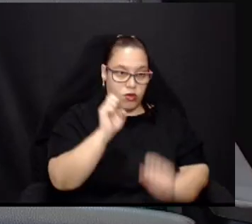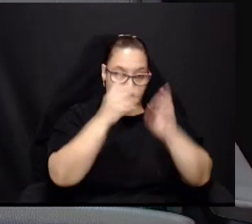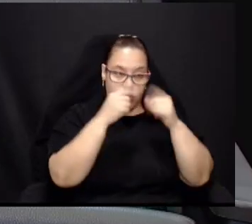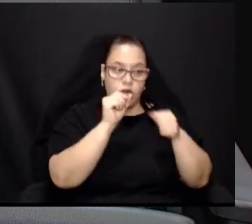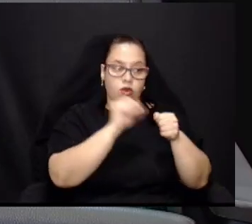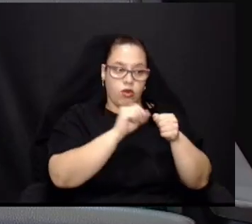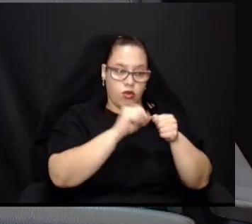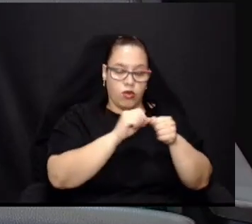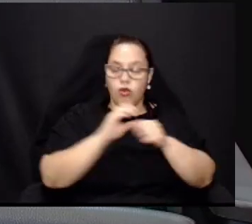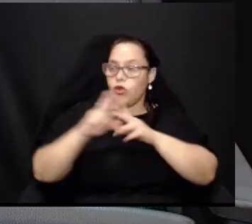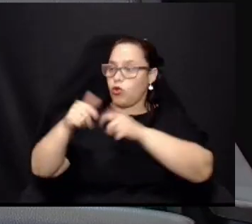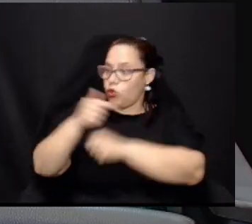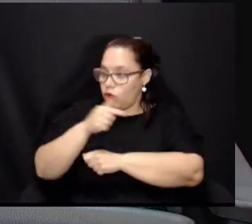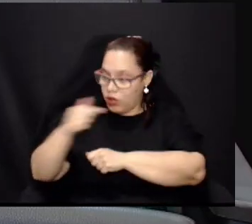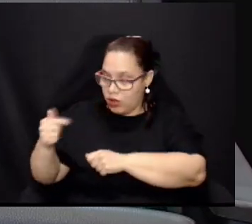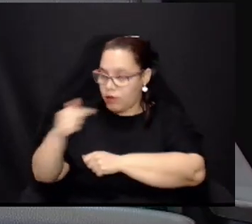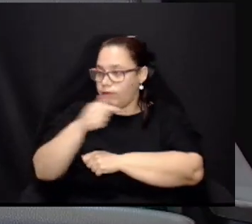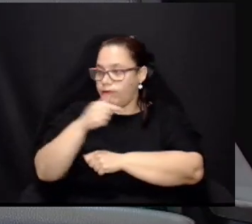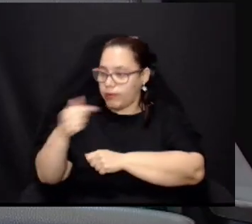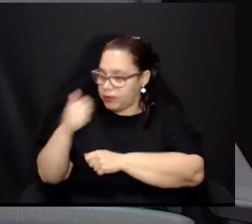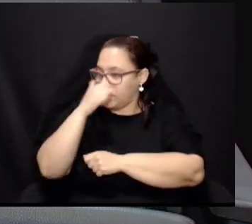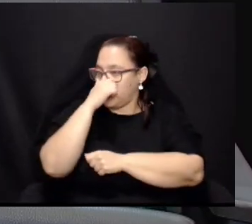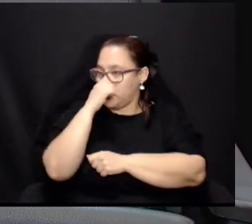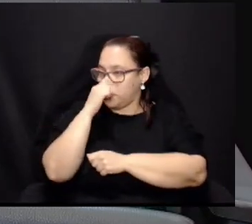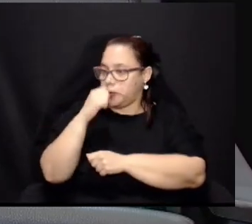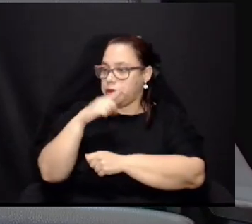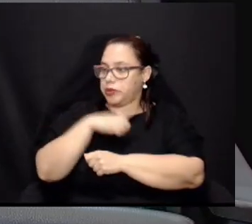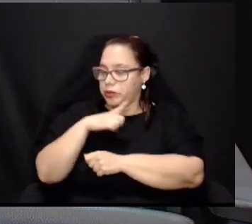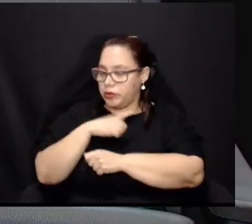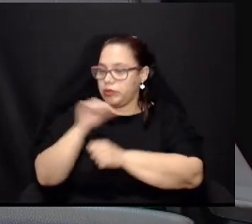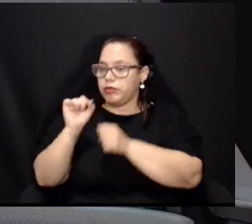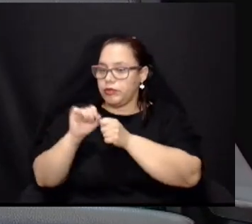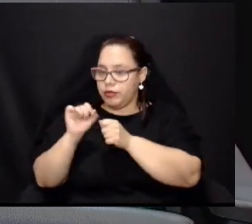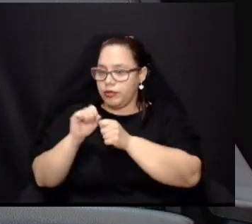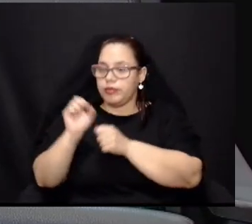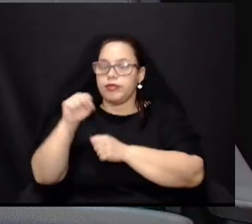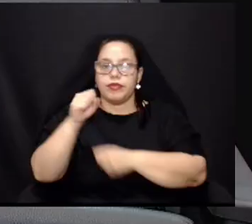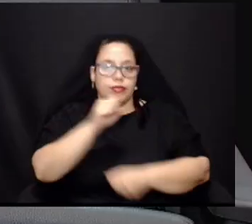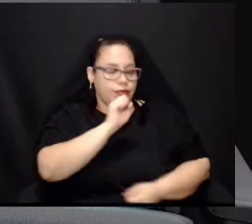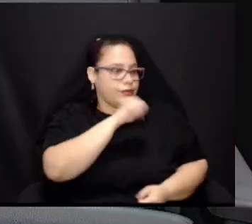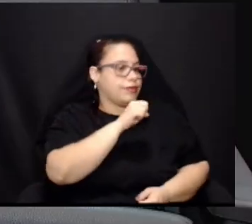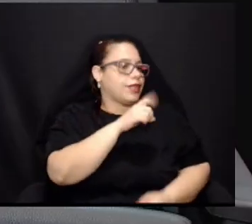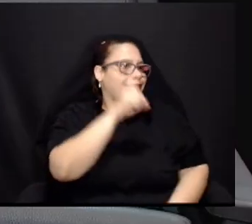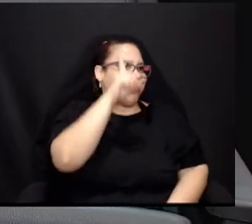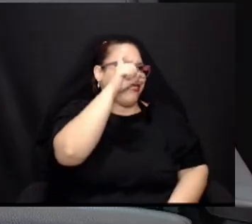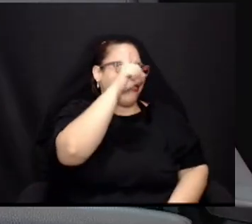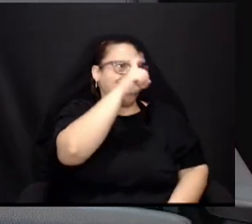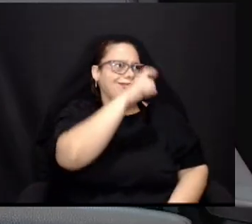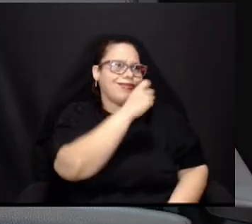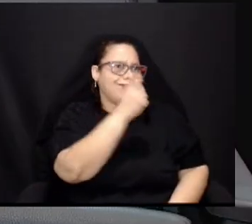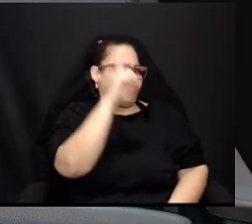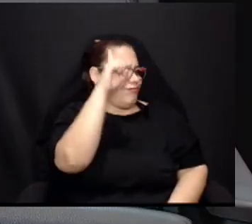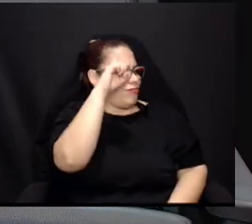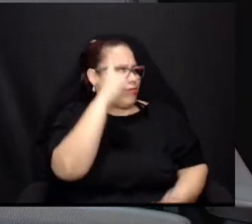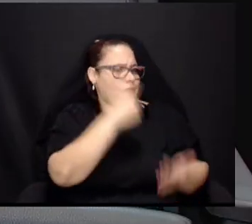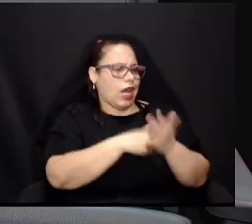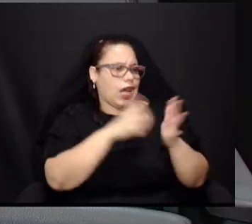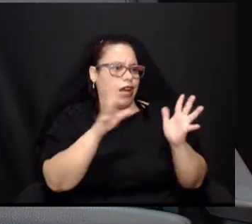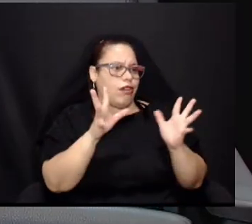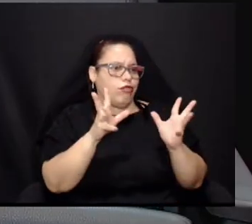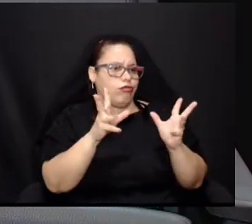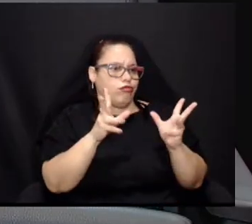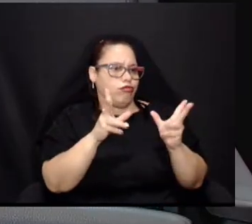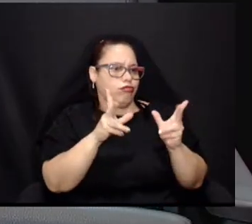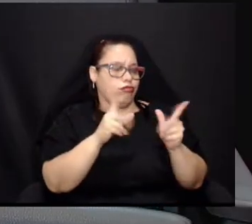semana tem alguma coisa para vocês fazerem, né? Todo dia, dificilmente tem algum dia com a agenda vazia, assim. Pelo menos um evento